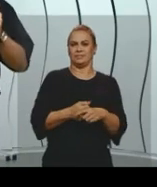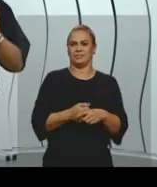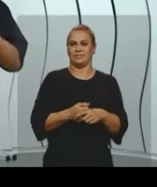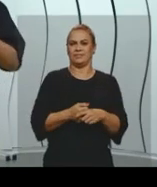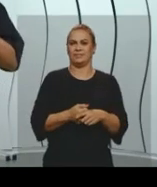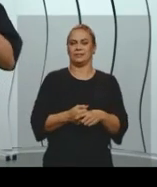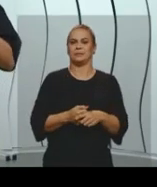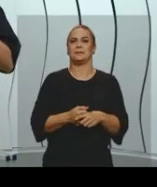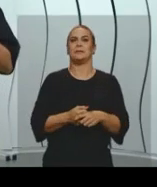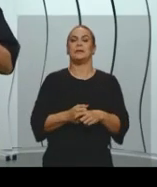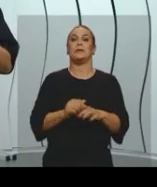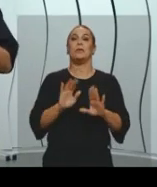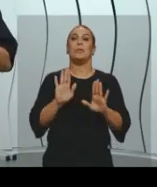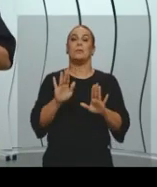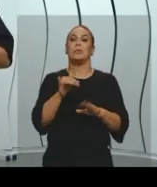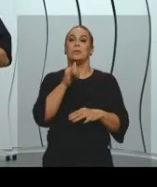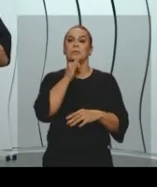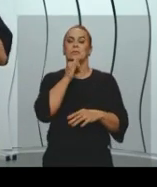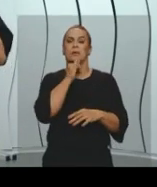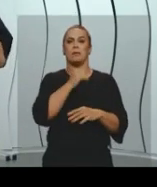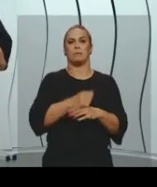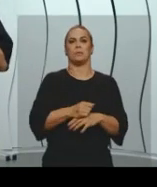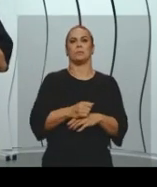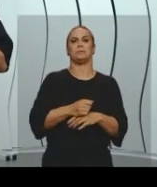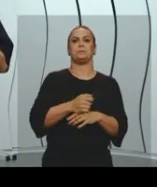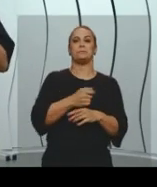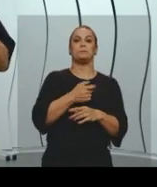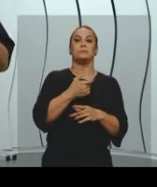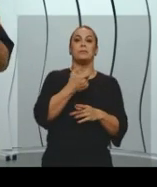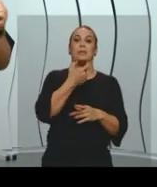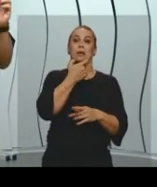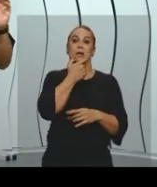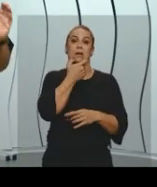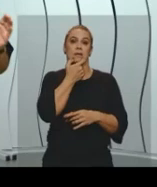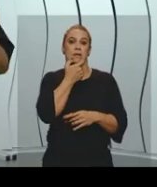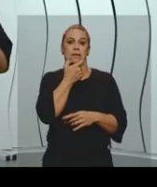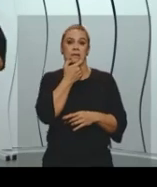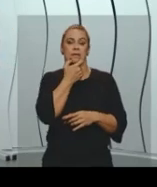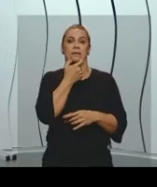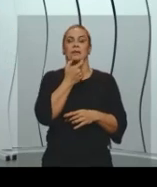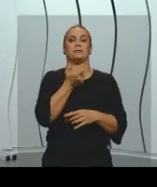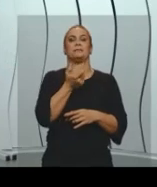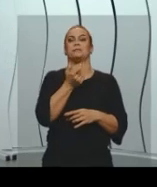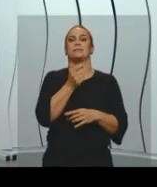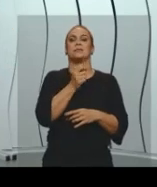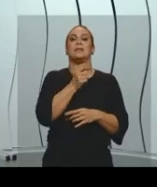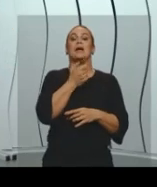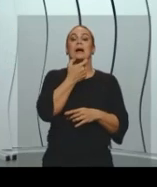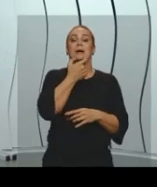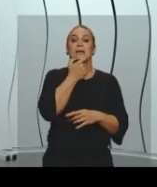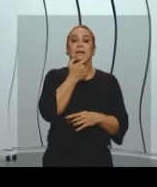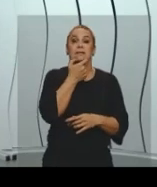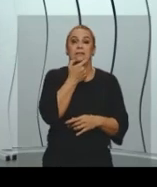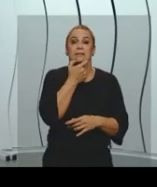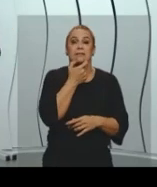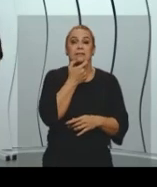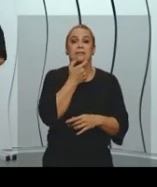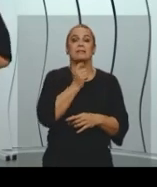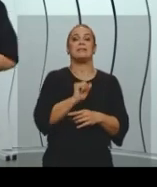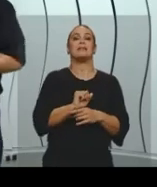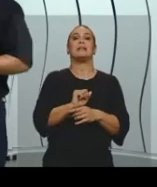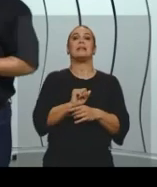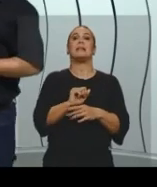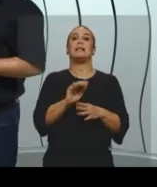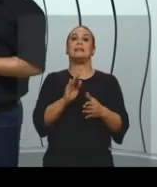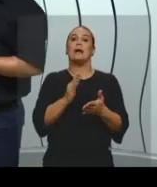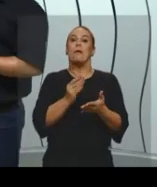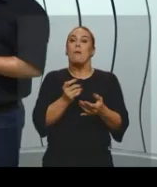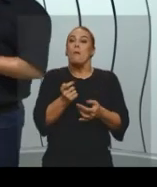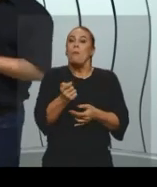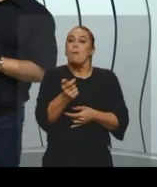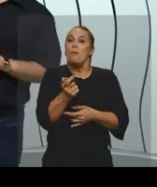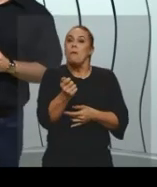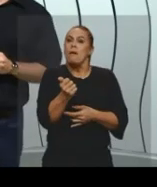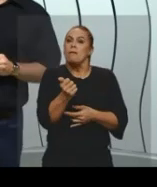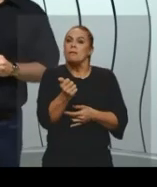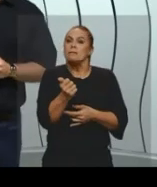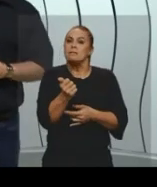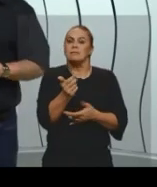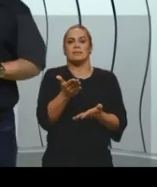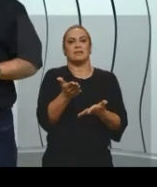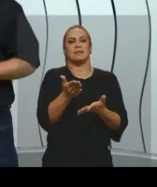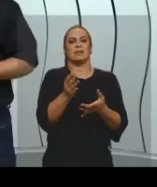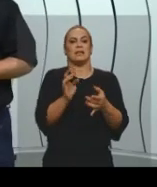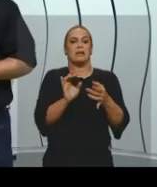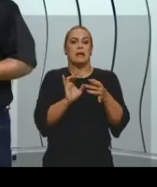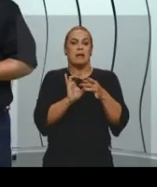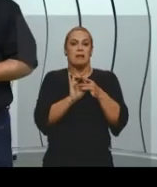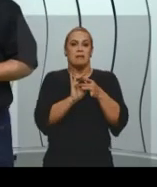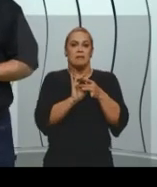A Inglaterra, ela está em vias de consumar o seu processo de saída saída da